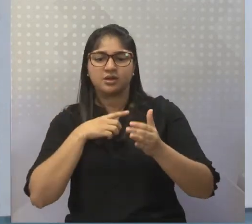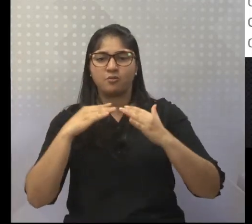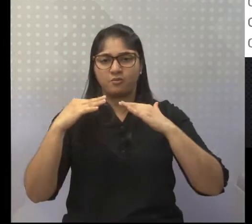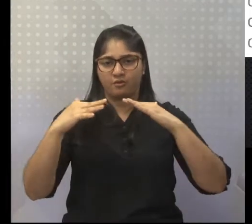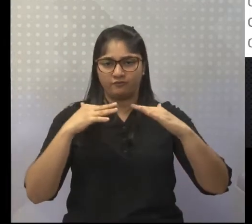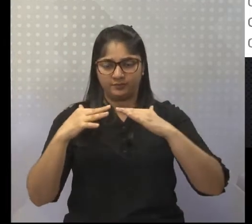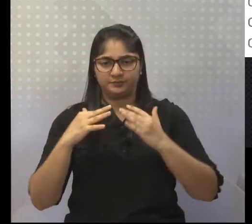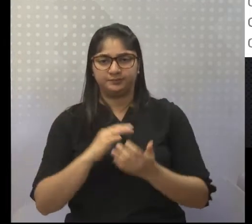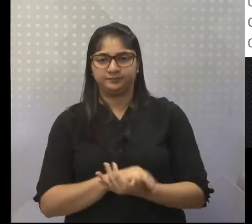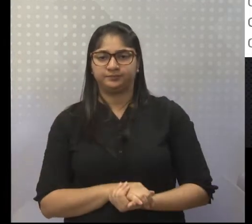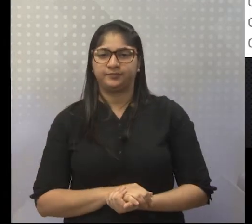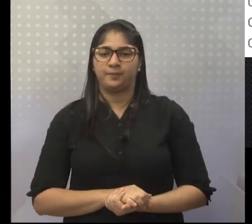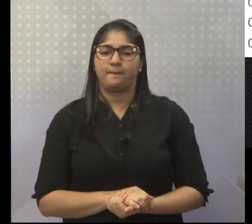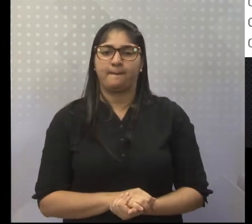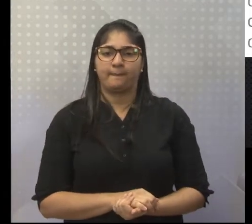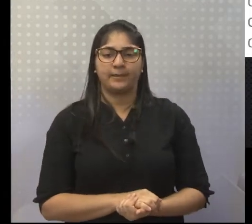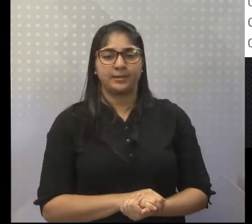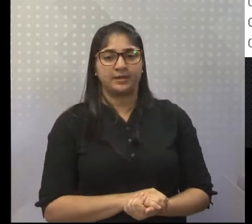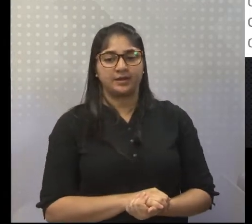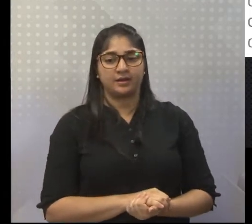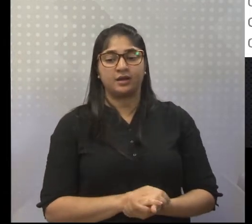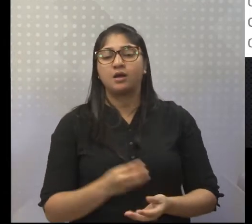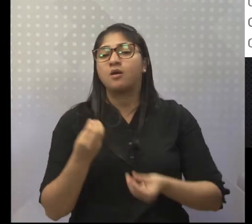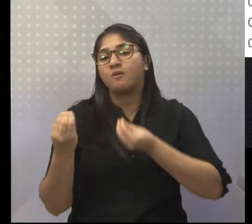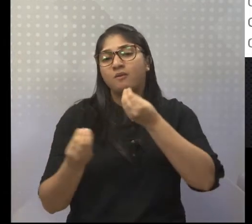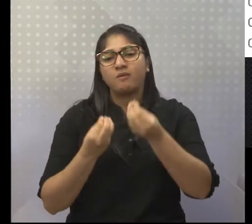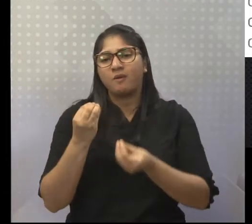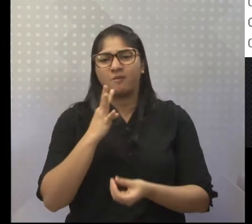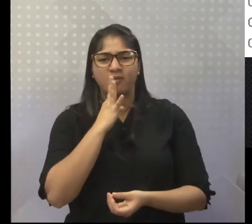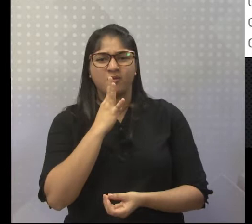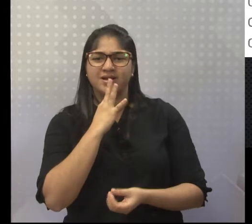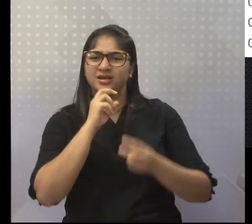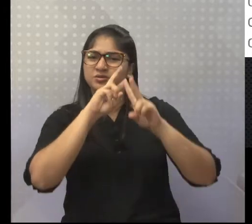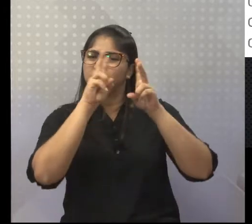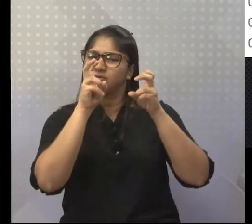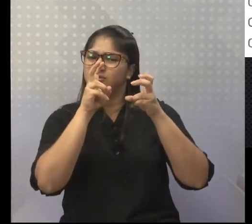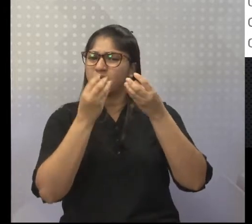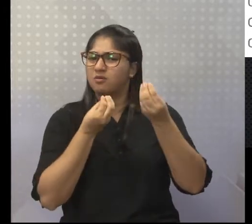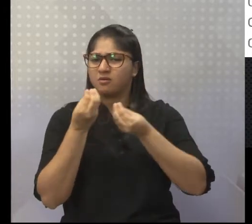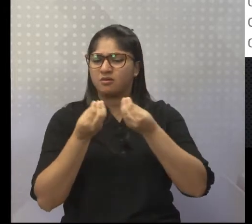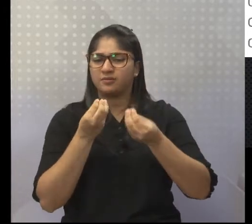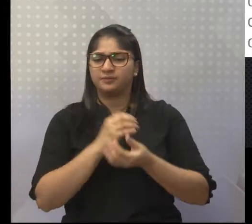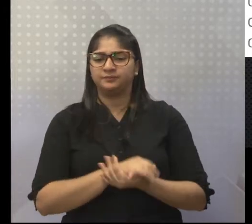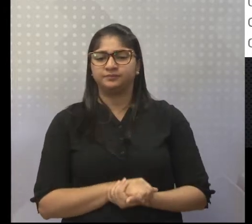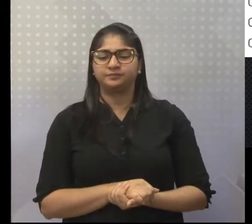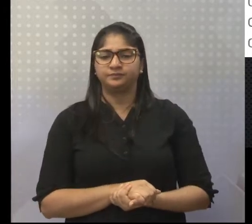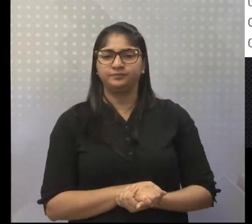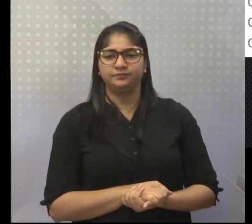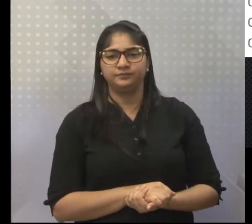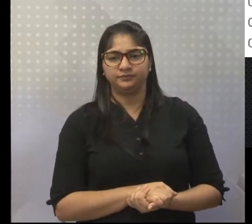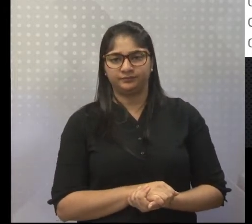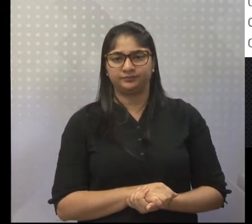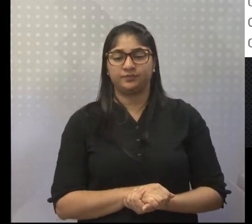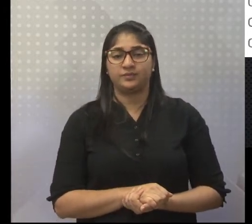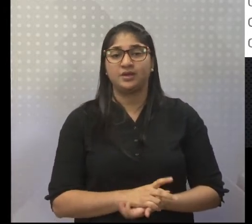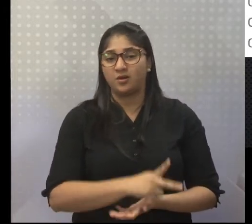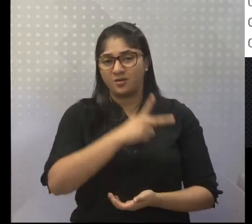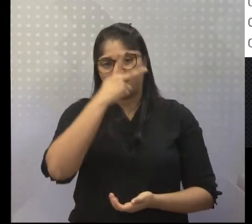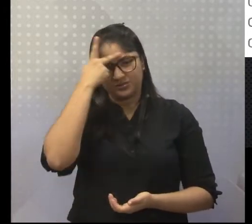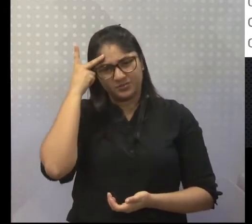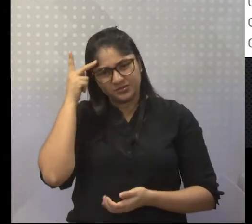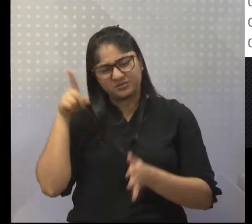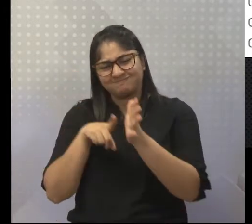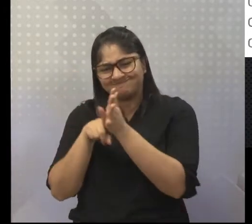ver já já e como é que a gente sabe tudo isso é porque ele história então os pesquisadores